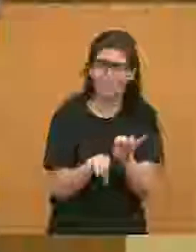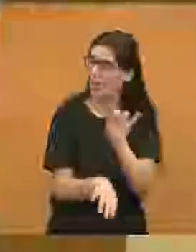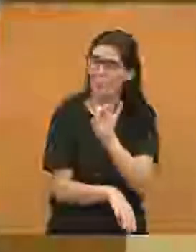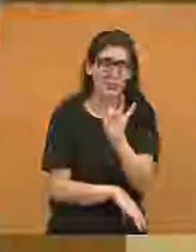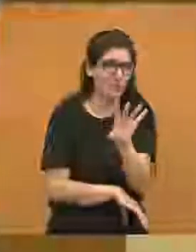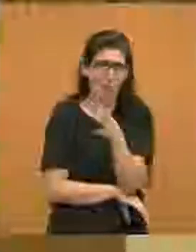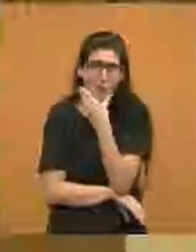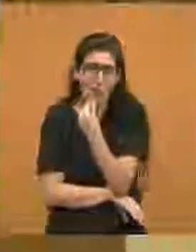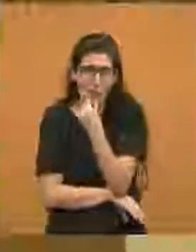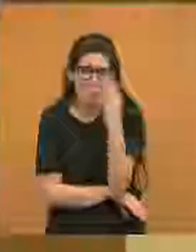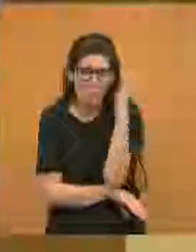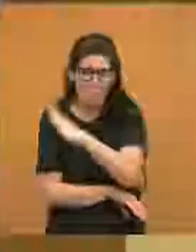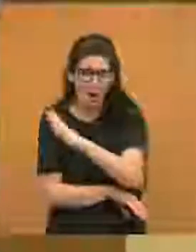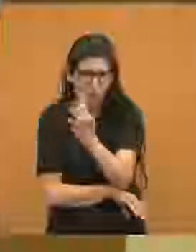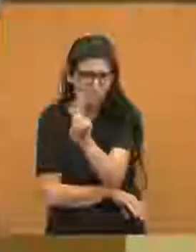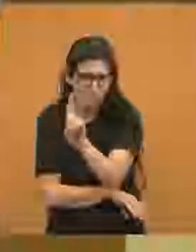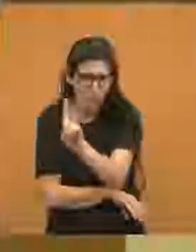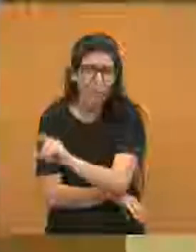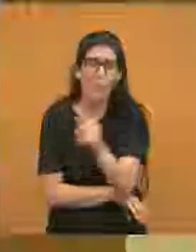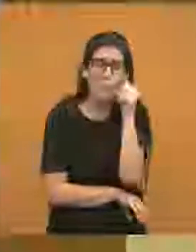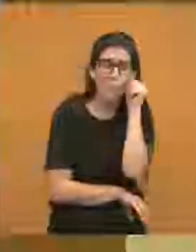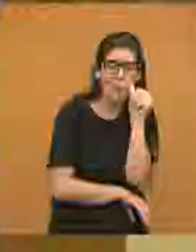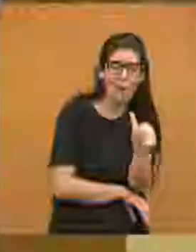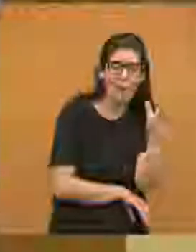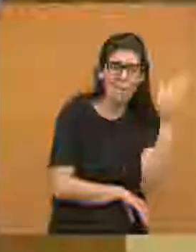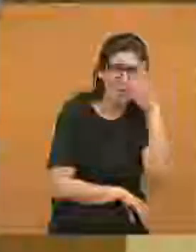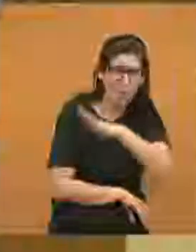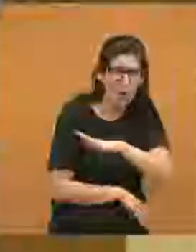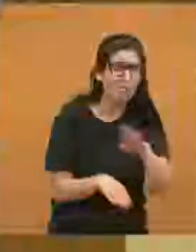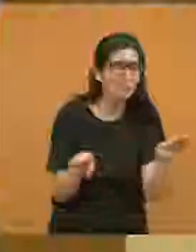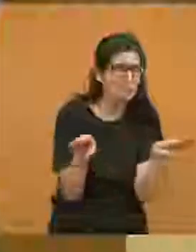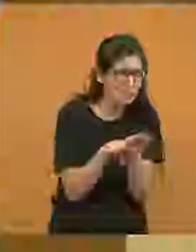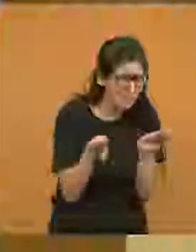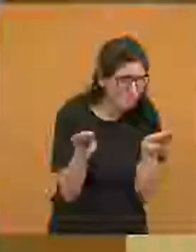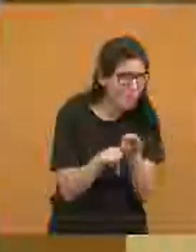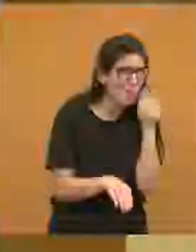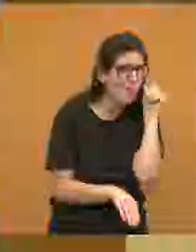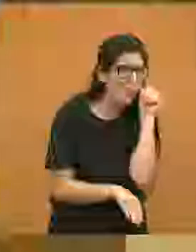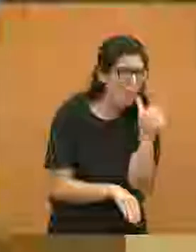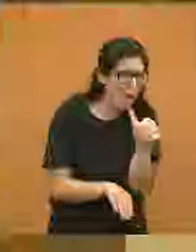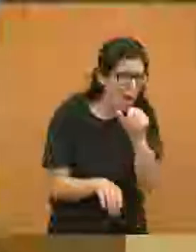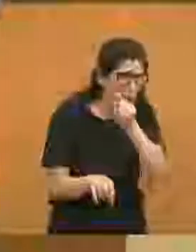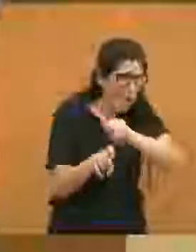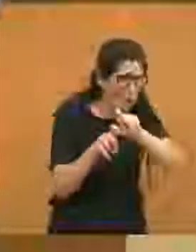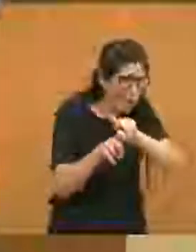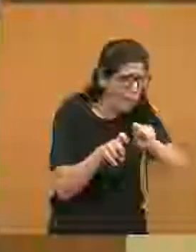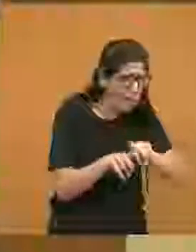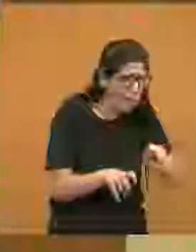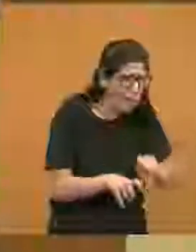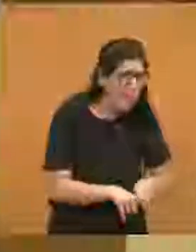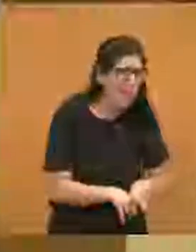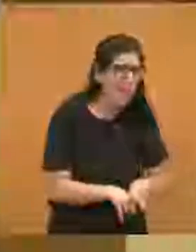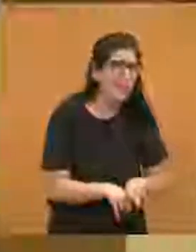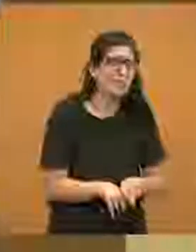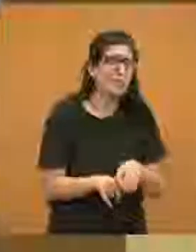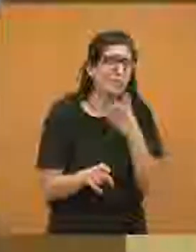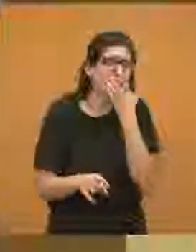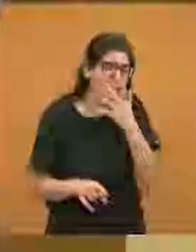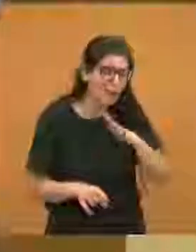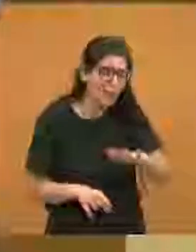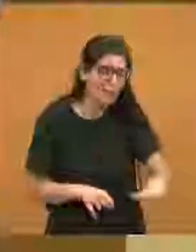nossas crianças. E tem também um outro dado aqui que, ao meu ver, é